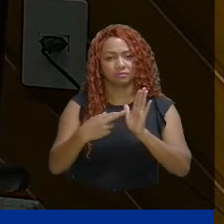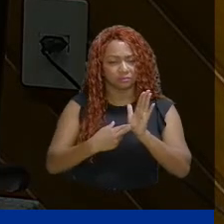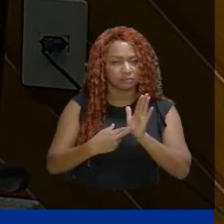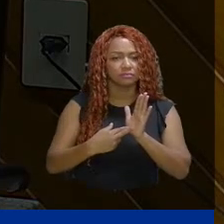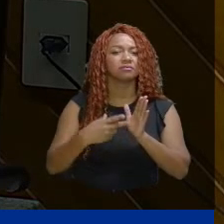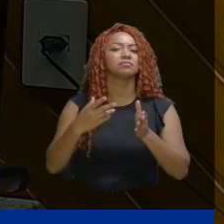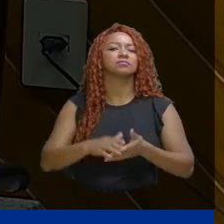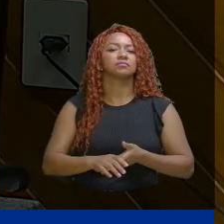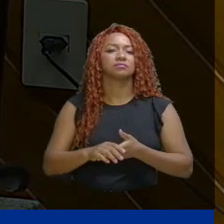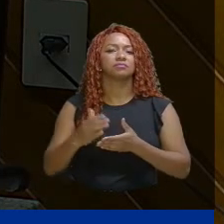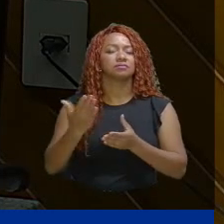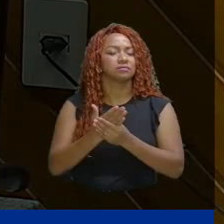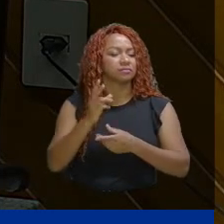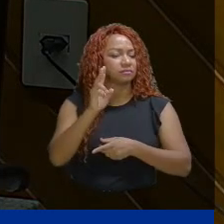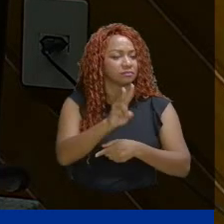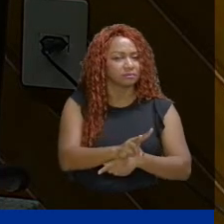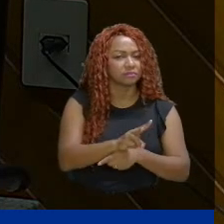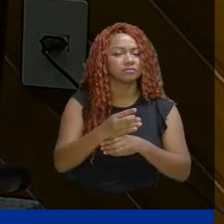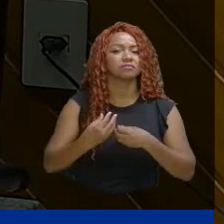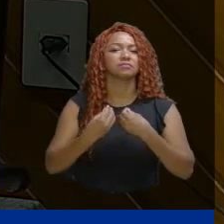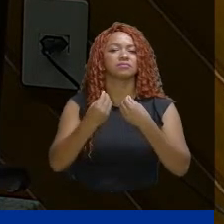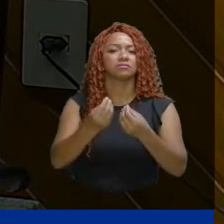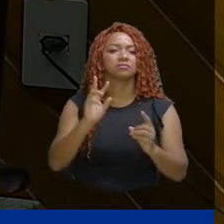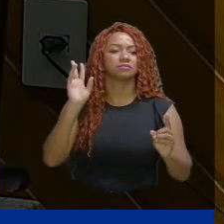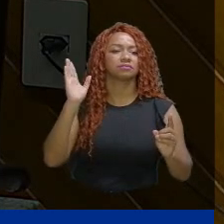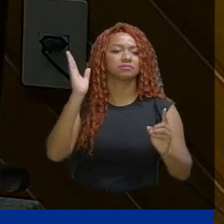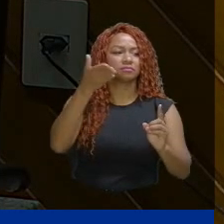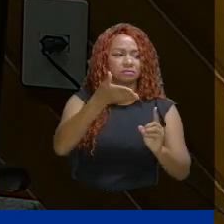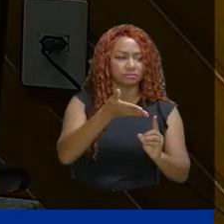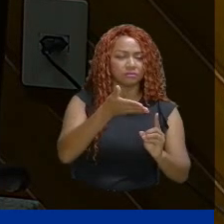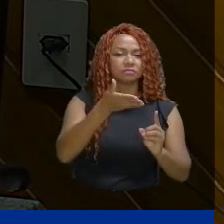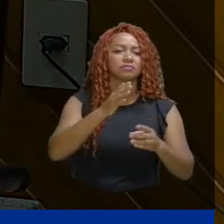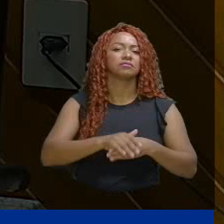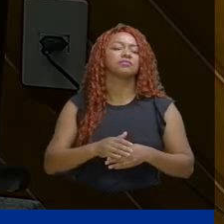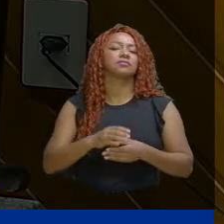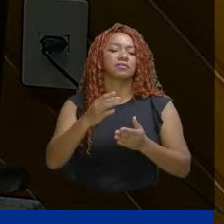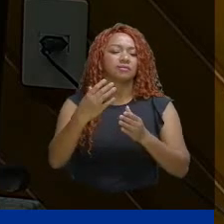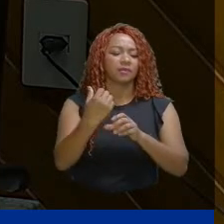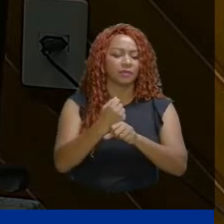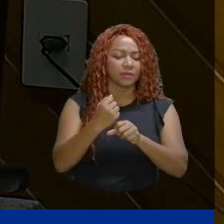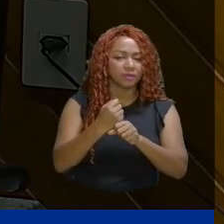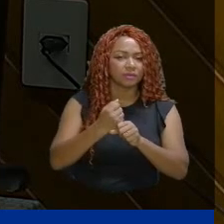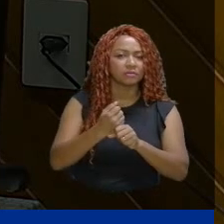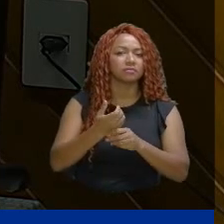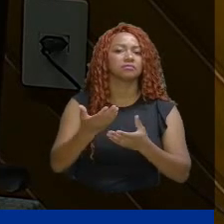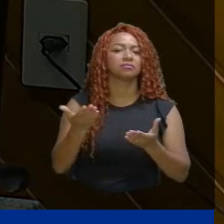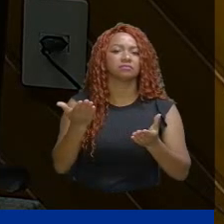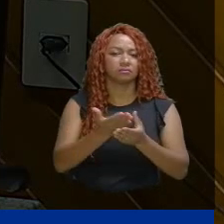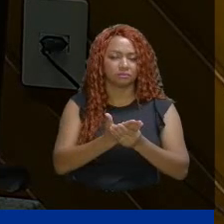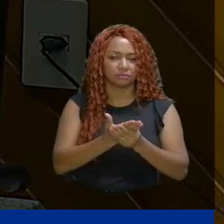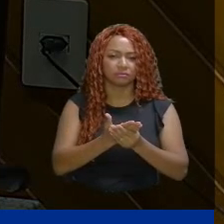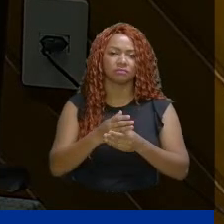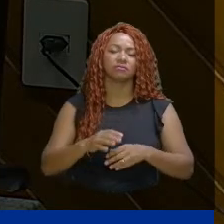da notificação citação se entrega ao réu o conteúdo da petição e cópias dos documentos que a instruem.